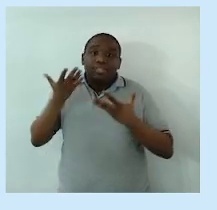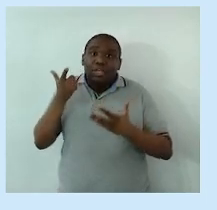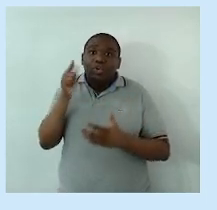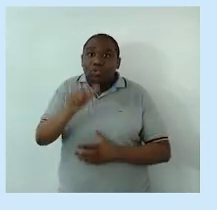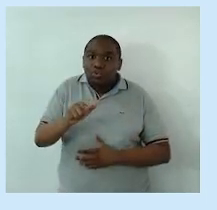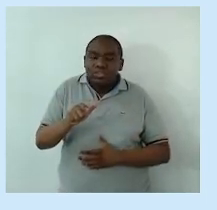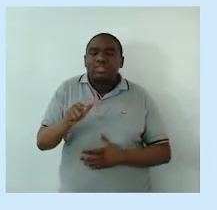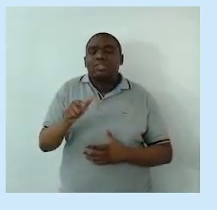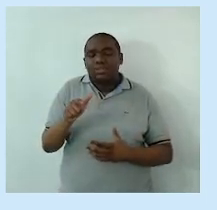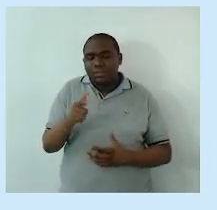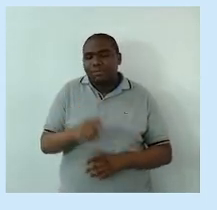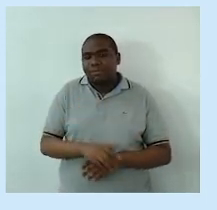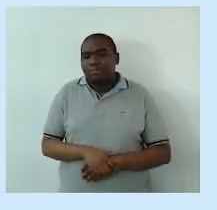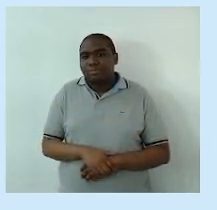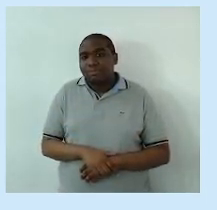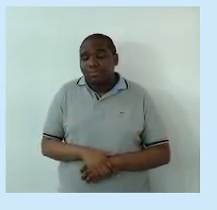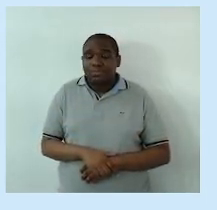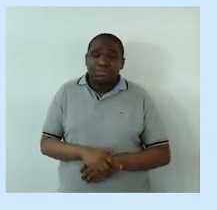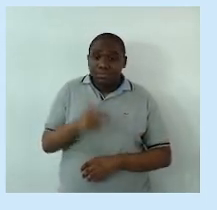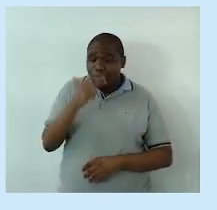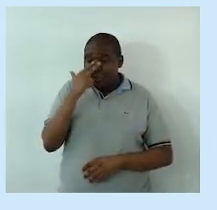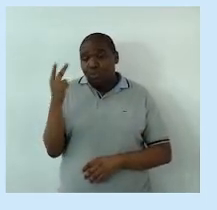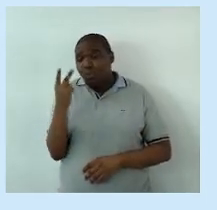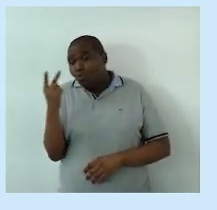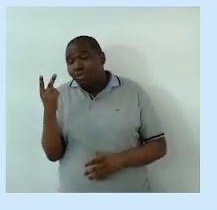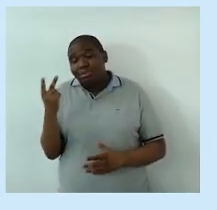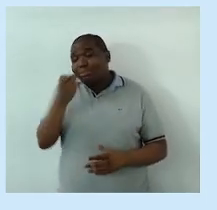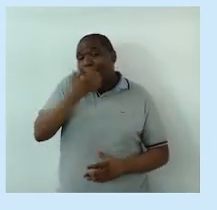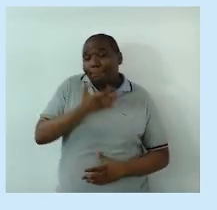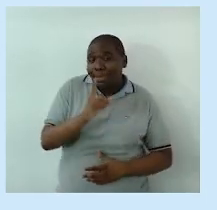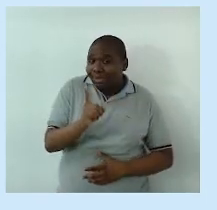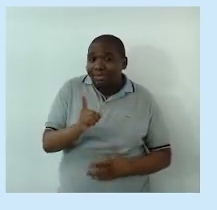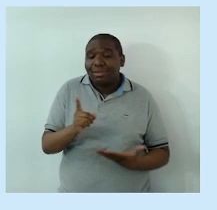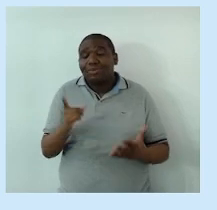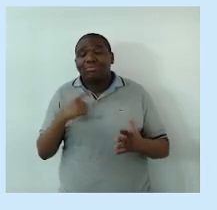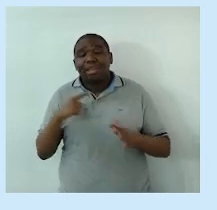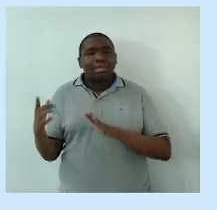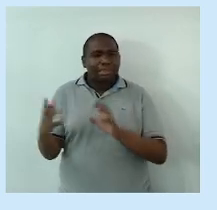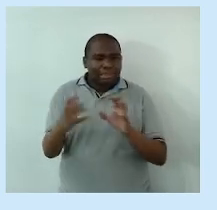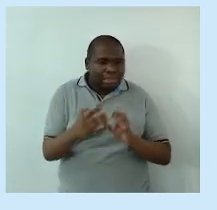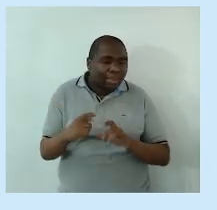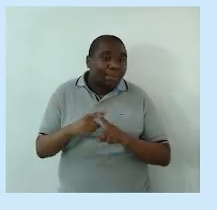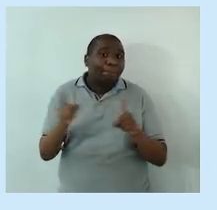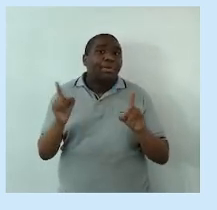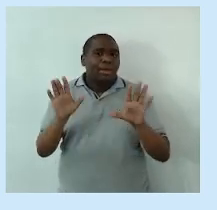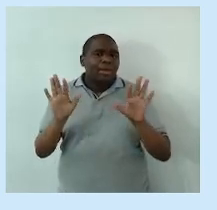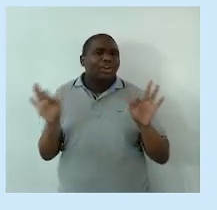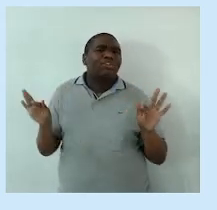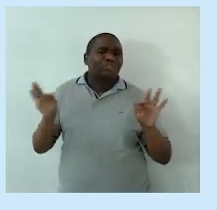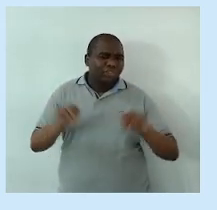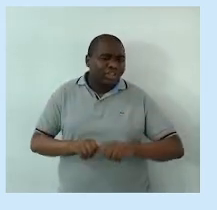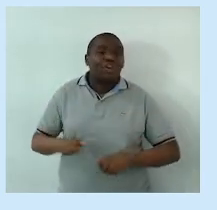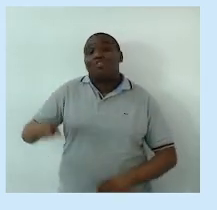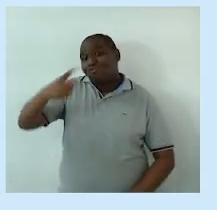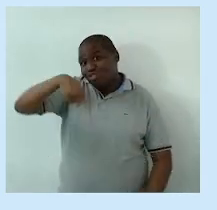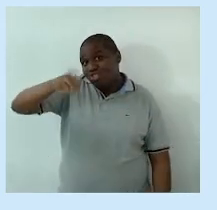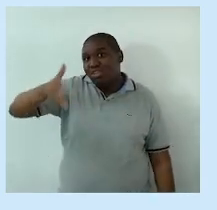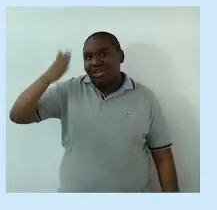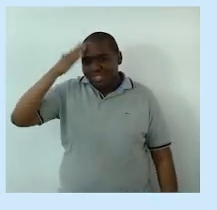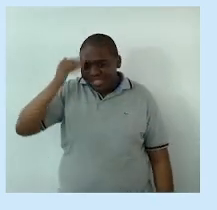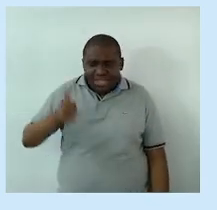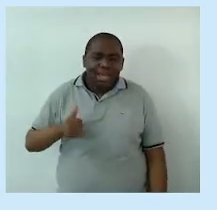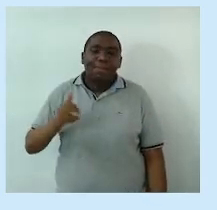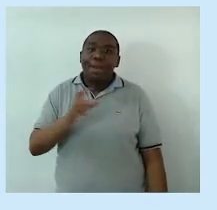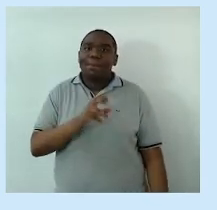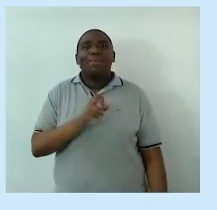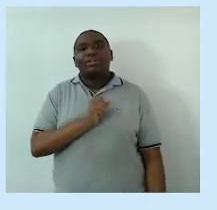Catarina. A princípio, eles não se dão bem, né, eles entram em vários atritos, mas no final, né, vocês já sabem, né, se apaixonam e tudo